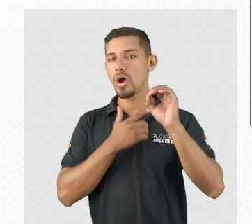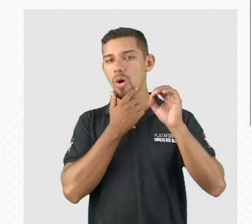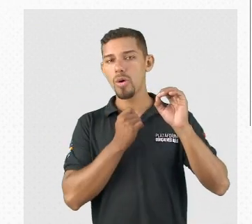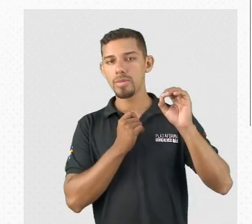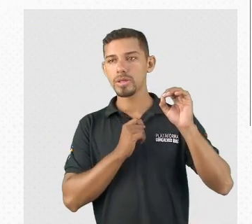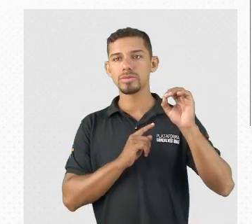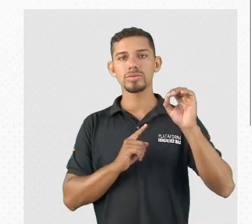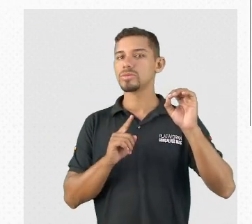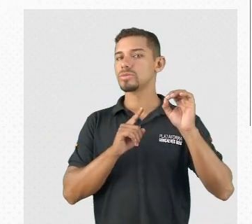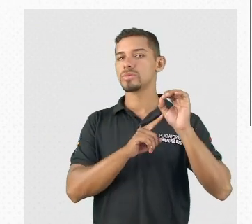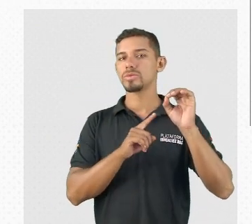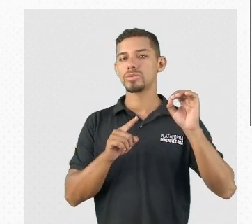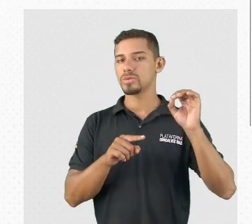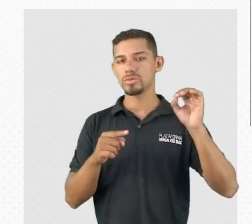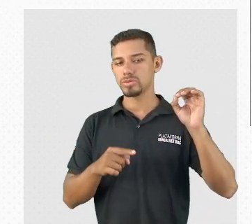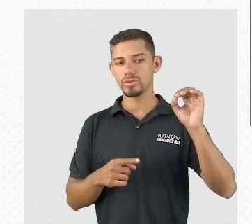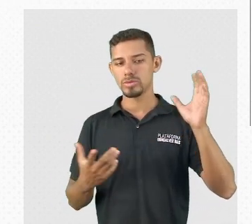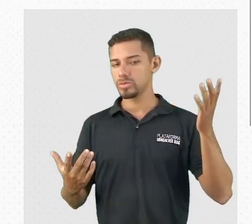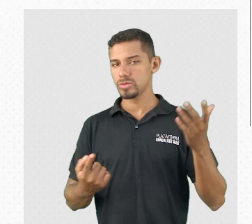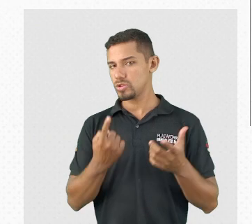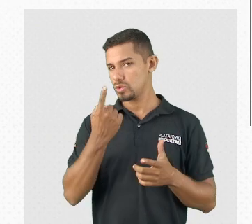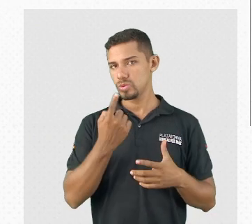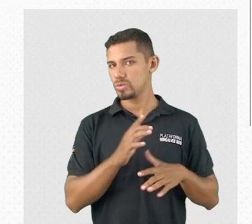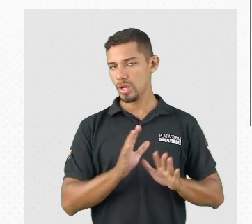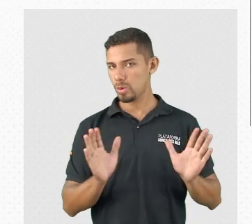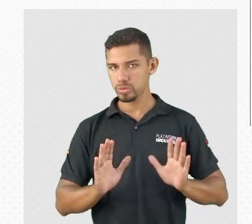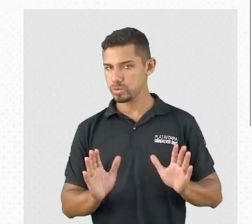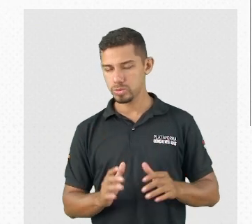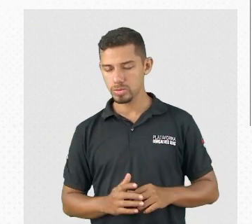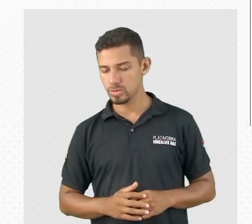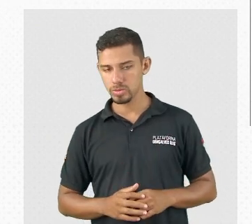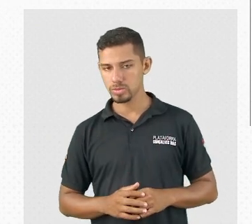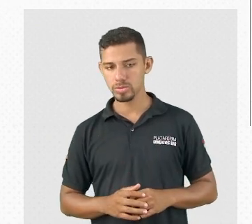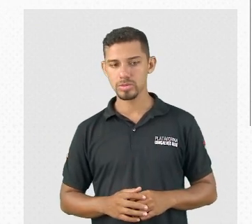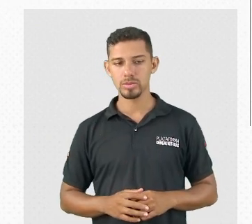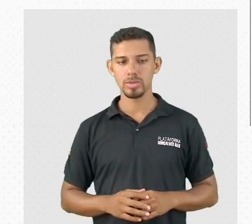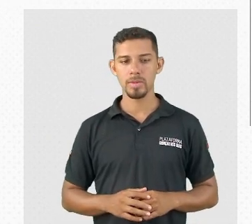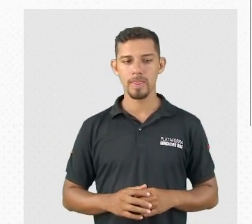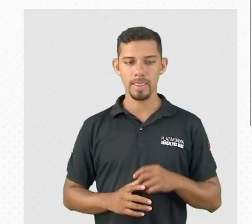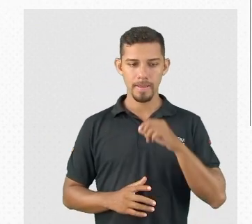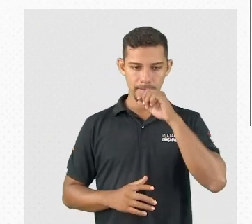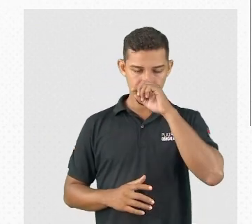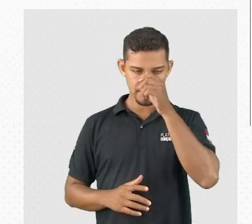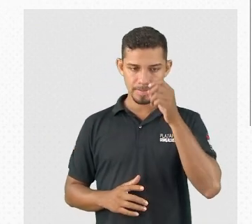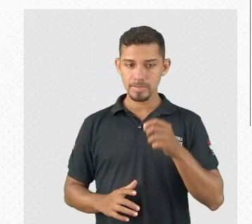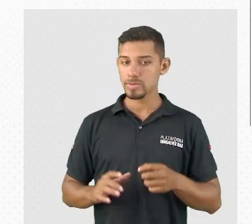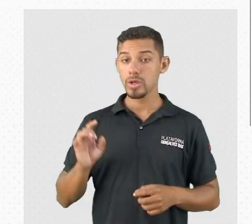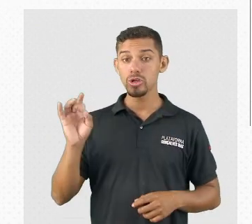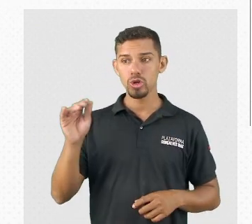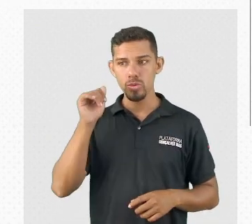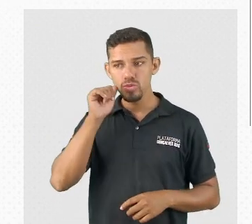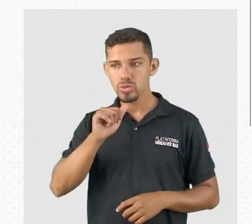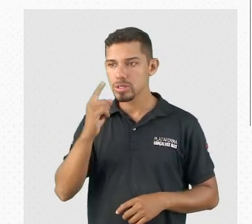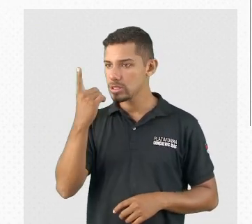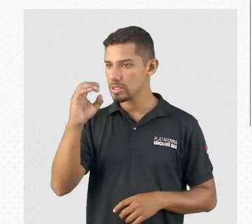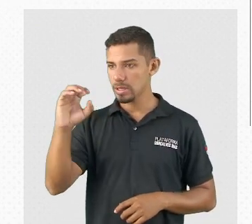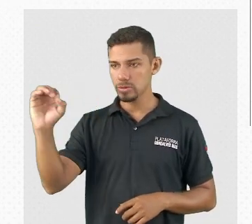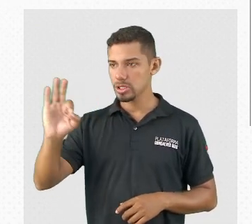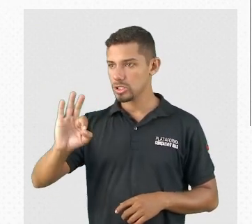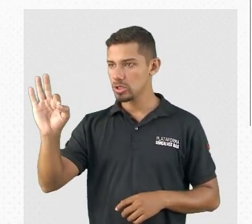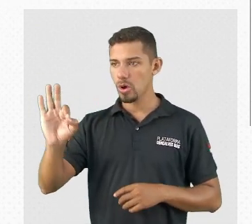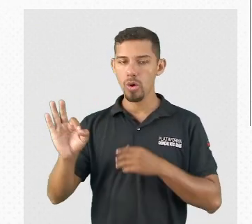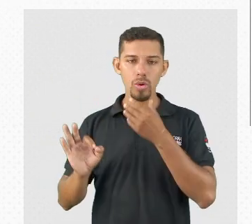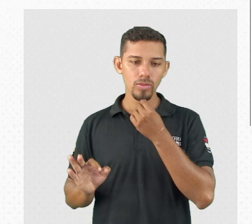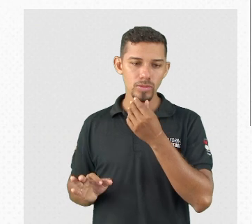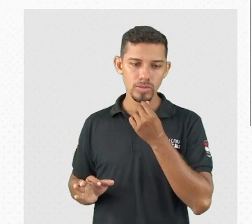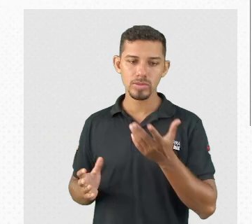candidatura só pessoas de um mesmo gênero, não pode ter só homem, né? Não pode ter só mulher. Lá não está falando, né,